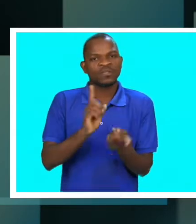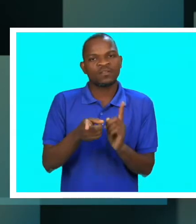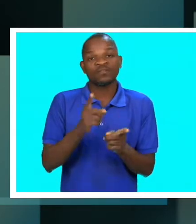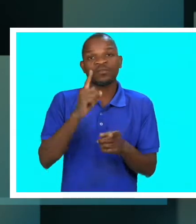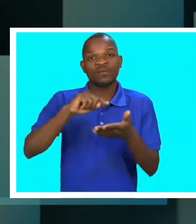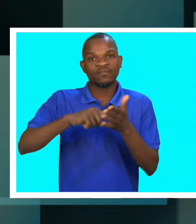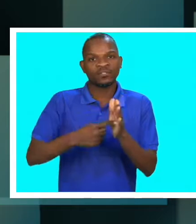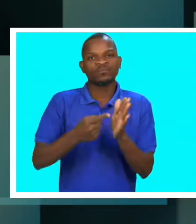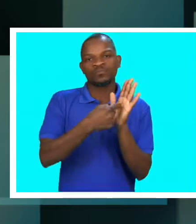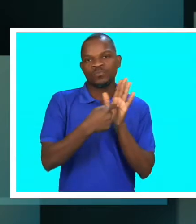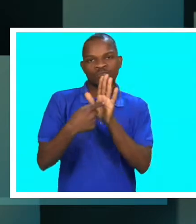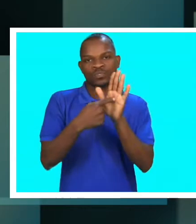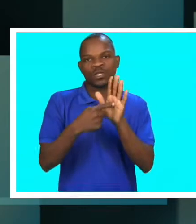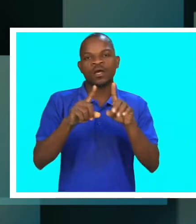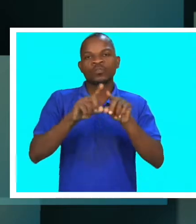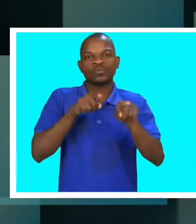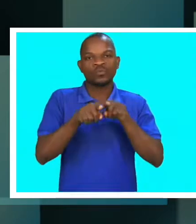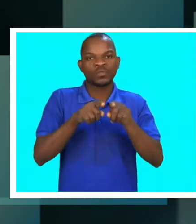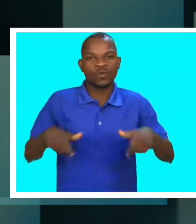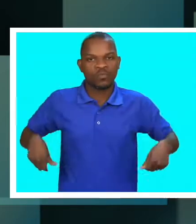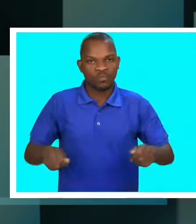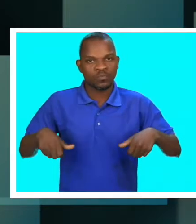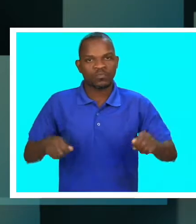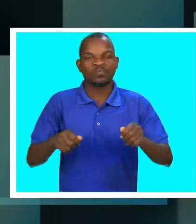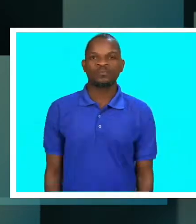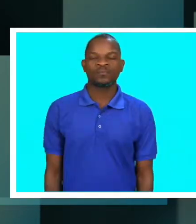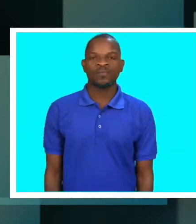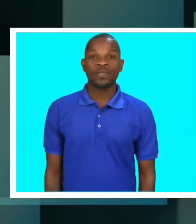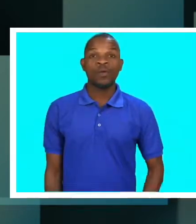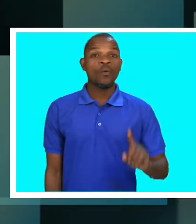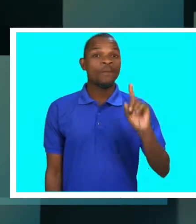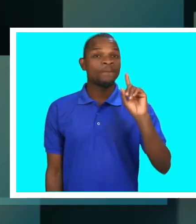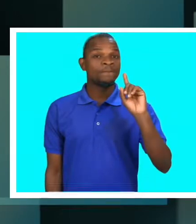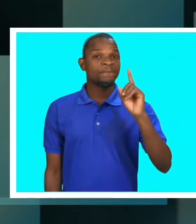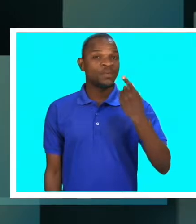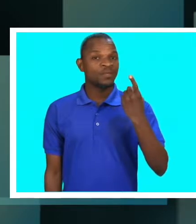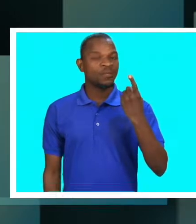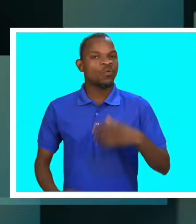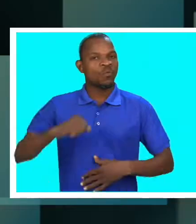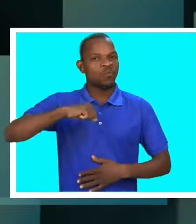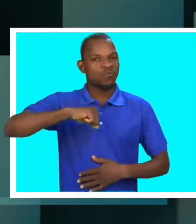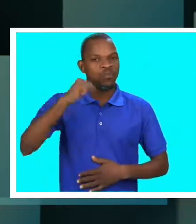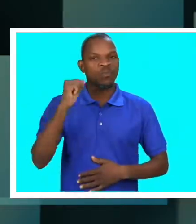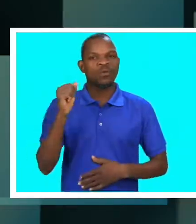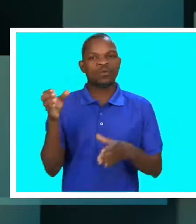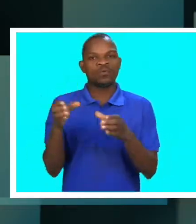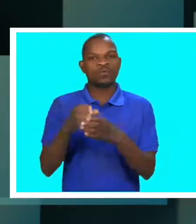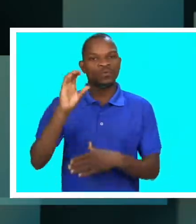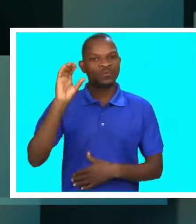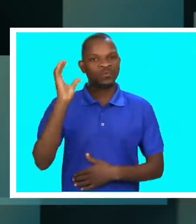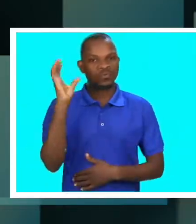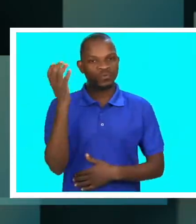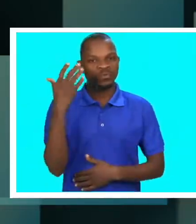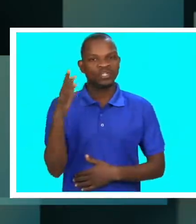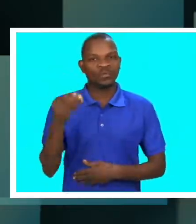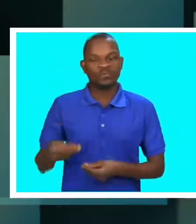espaço, num dia deste, se calhar uma demonstração de corrida de cadeiras de rodas. O primeiro classificado, Costa do Sol, levou